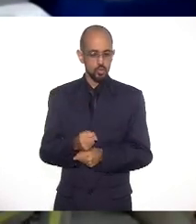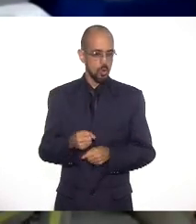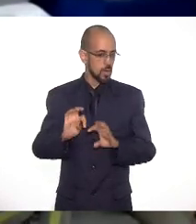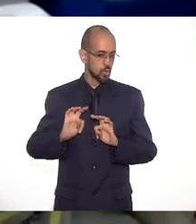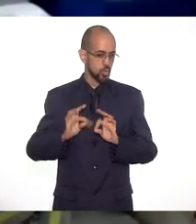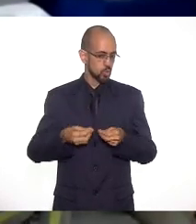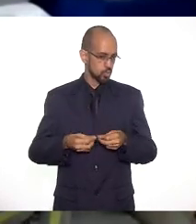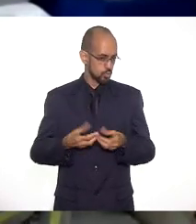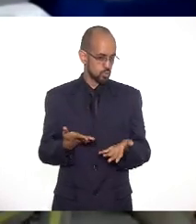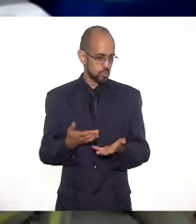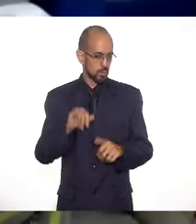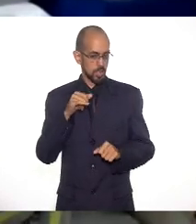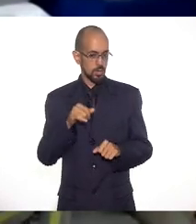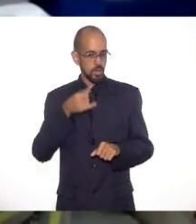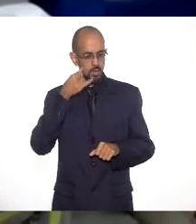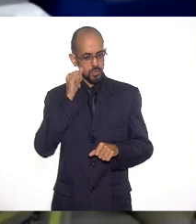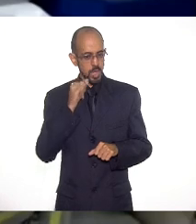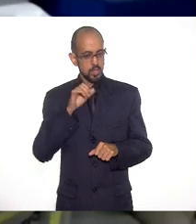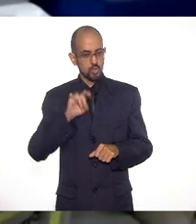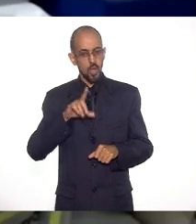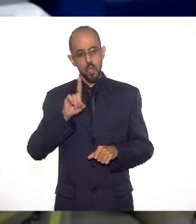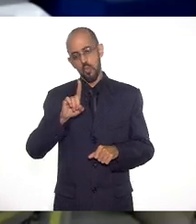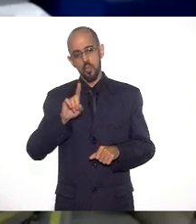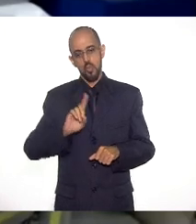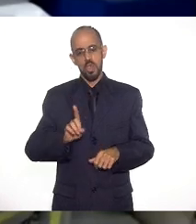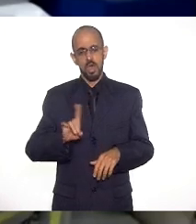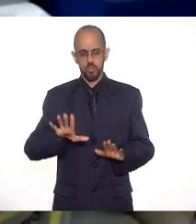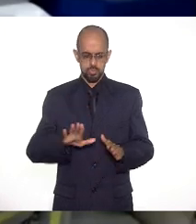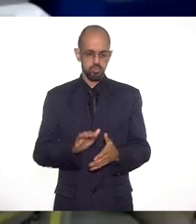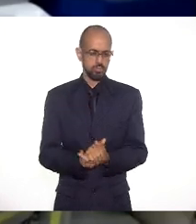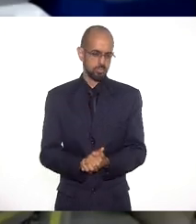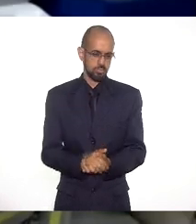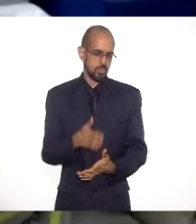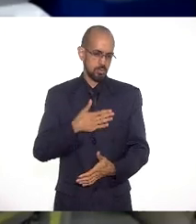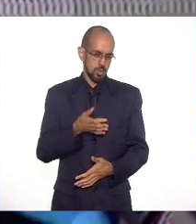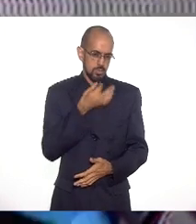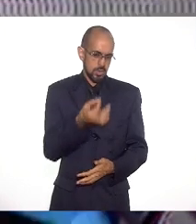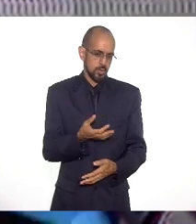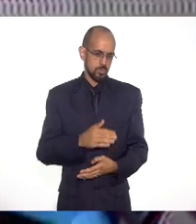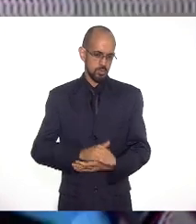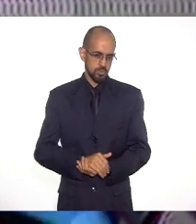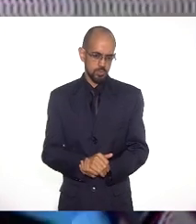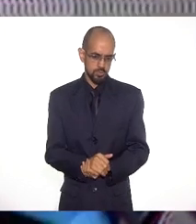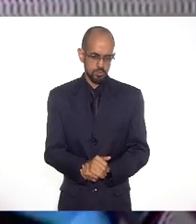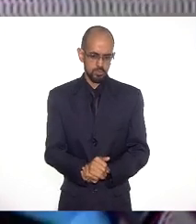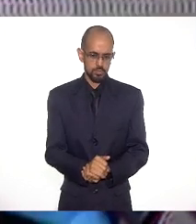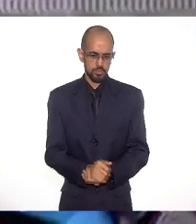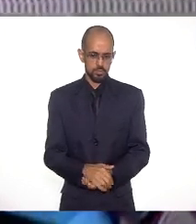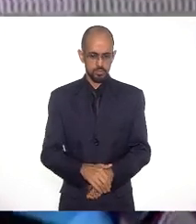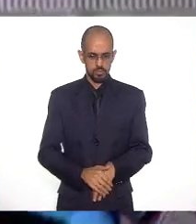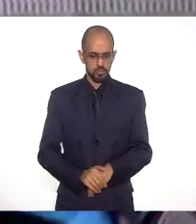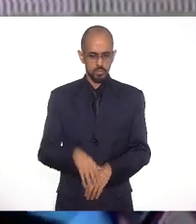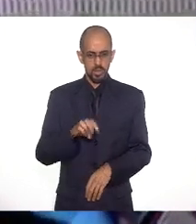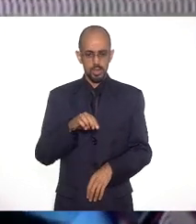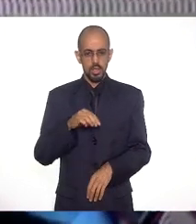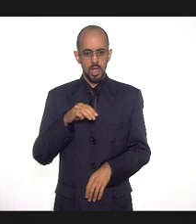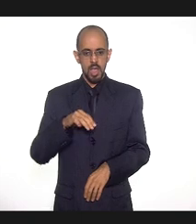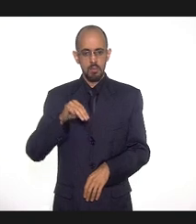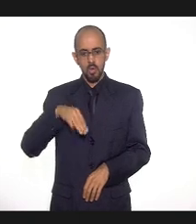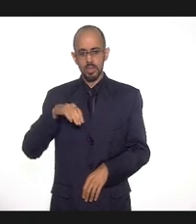né? E não a partir de um, que não é o mais antigo, que é o mais recente até. A minha opinião é essa. Muito sensato, bom,